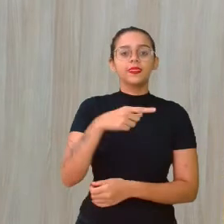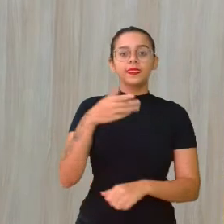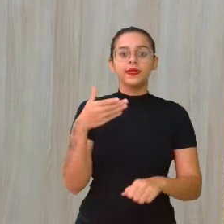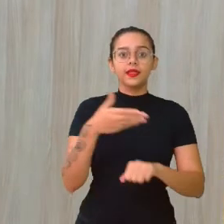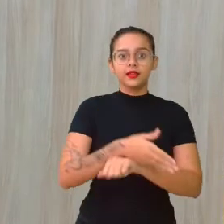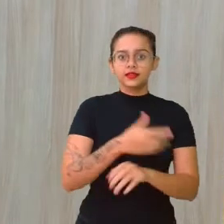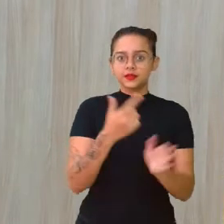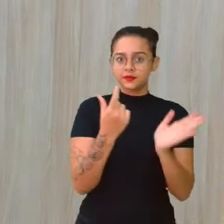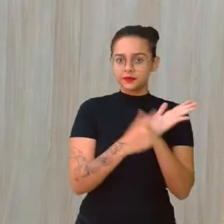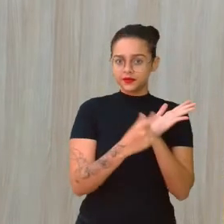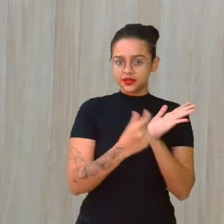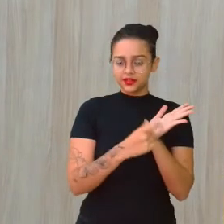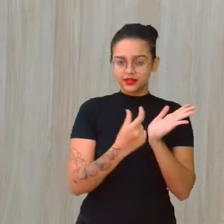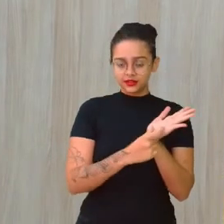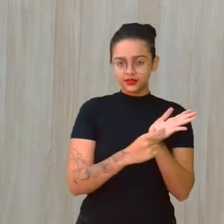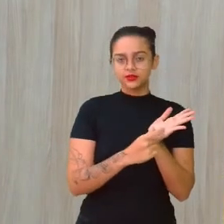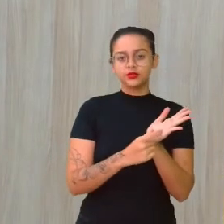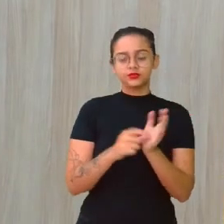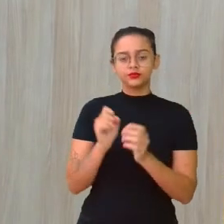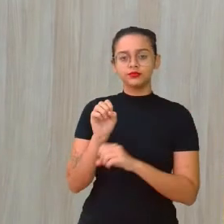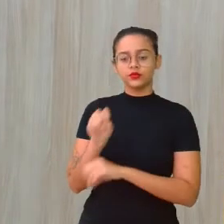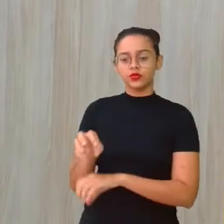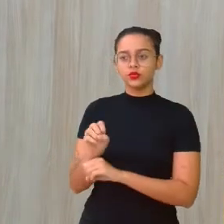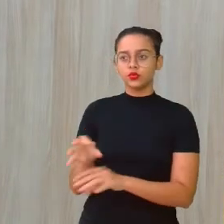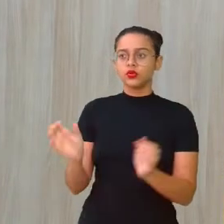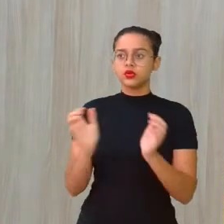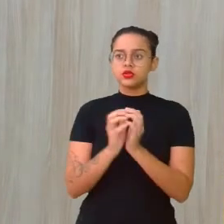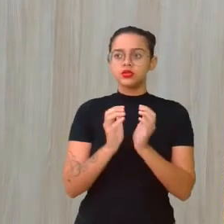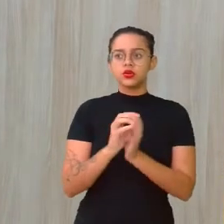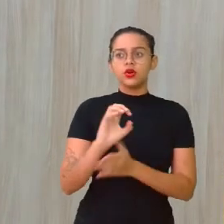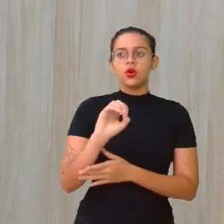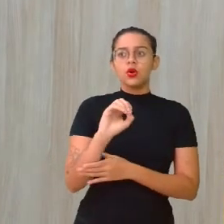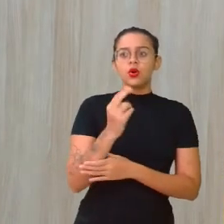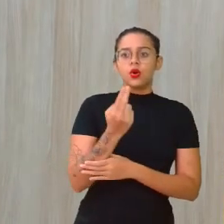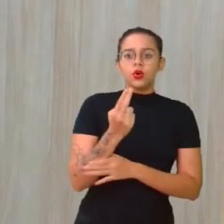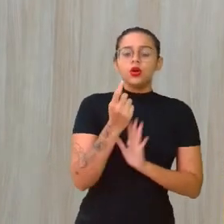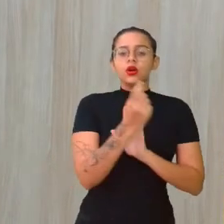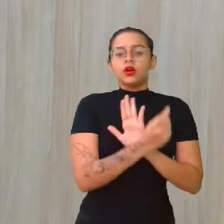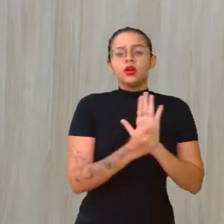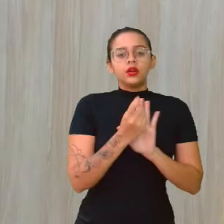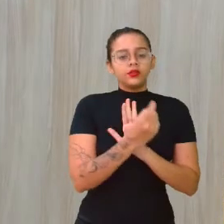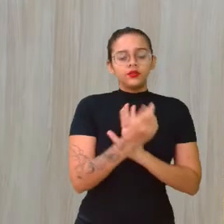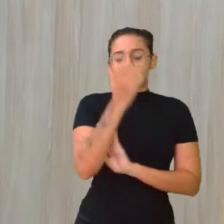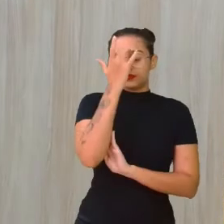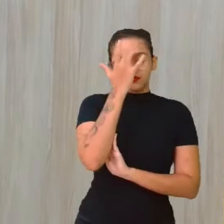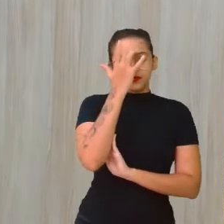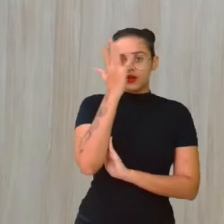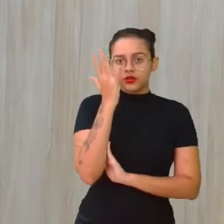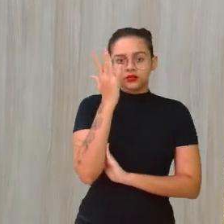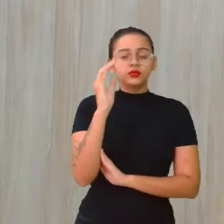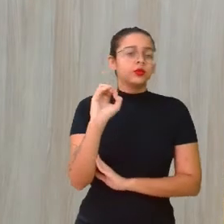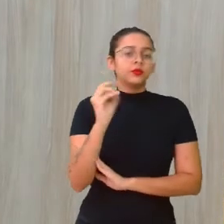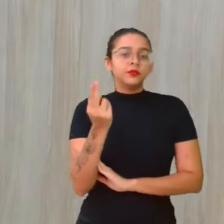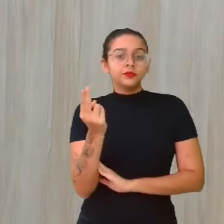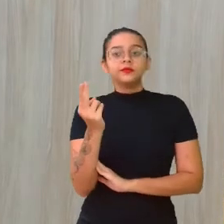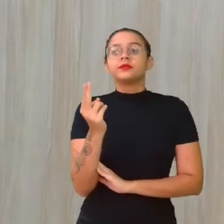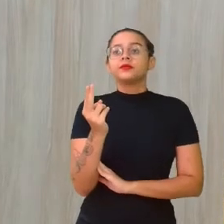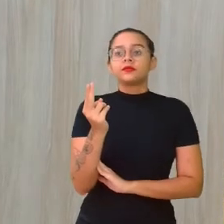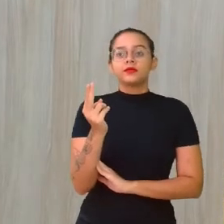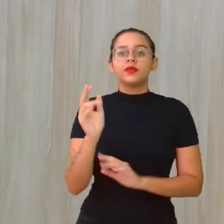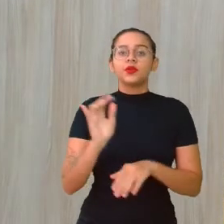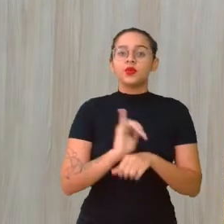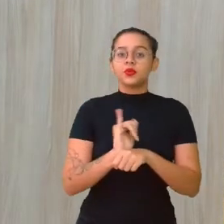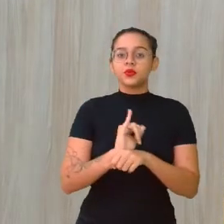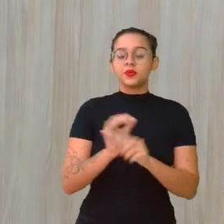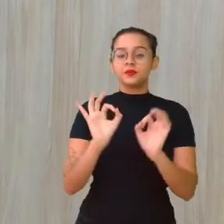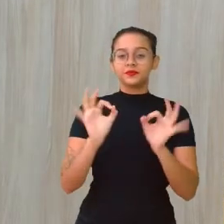pelo aplicativo Educa Recife, ou se não pelo QR Code, bem fácil aí, ou se não pelos canais do